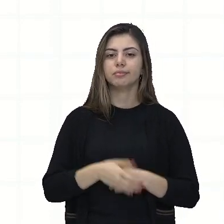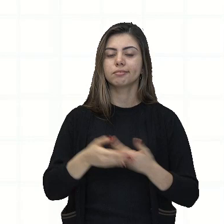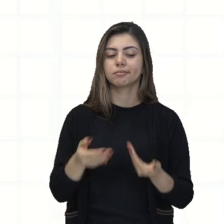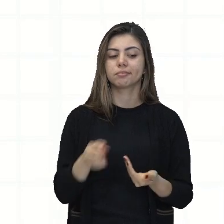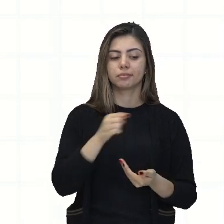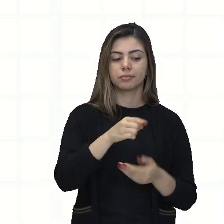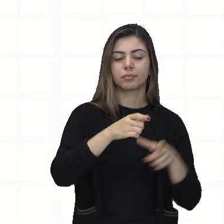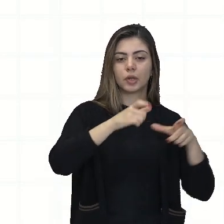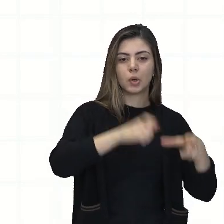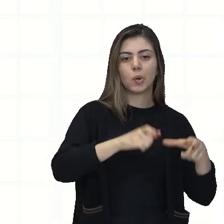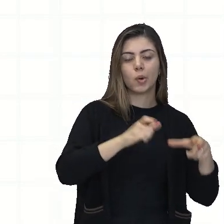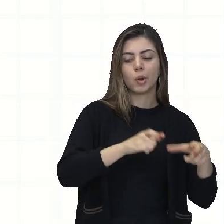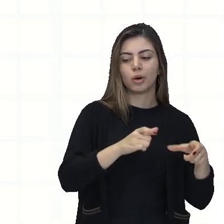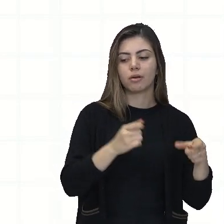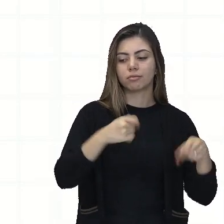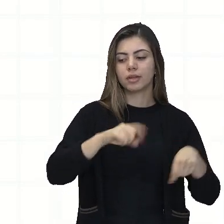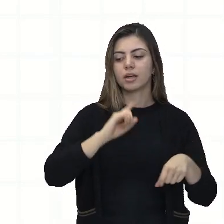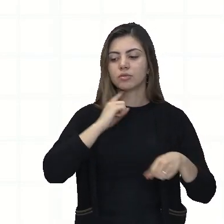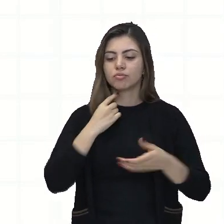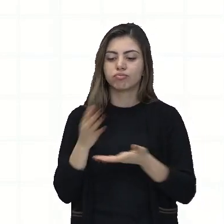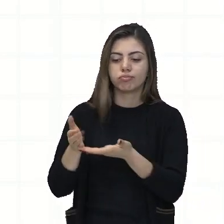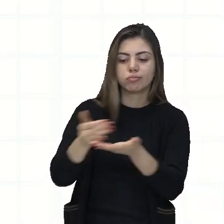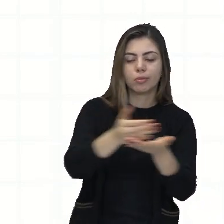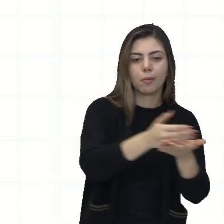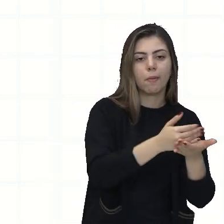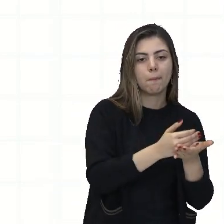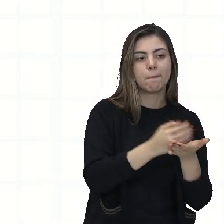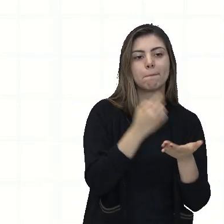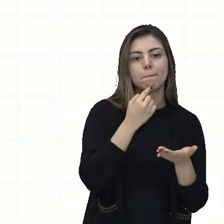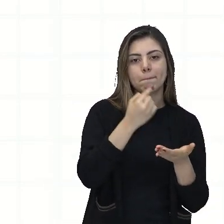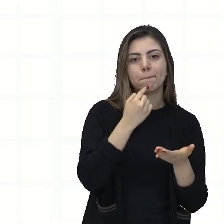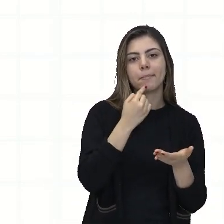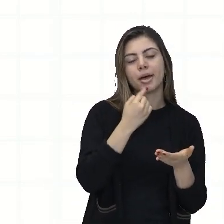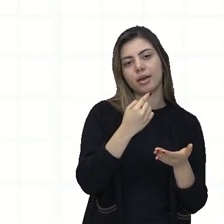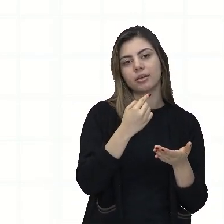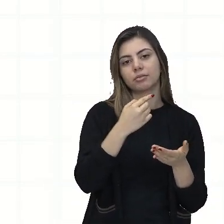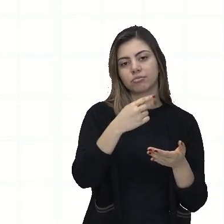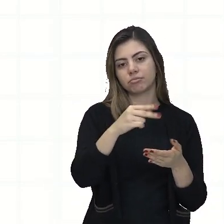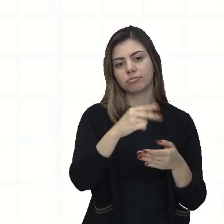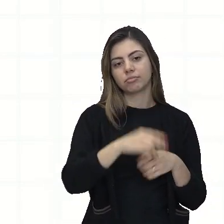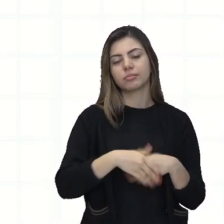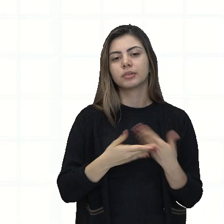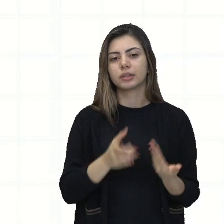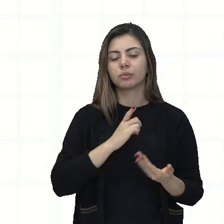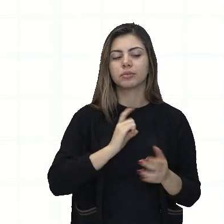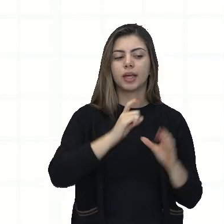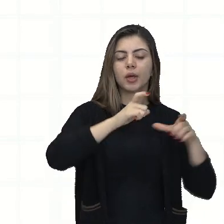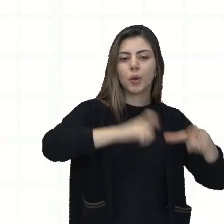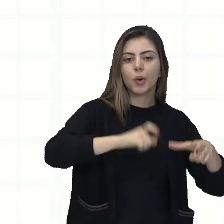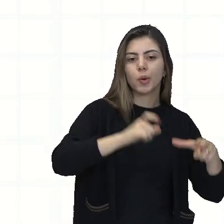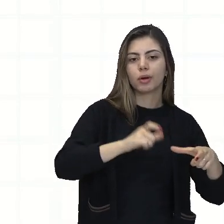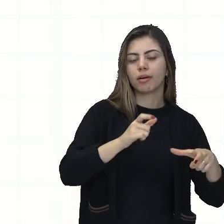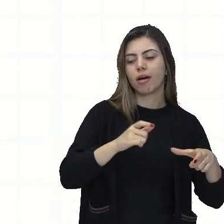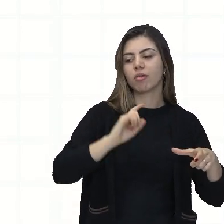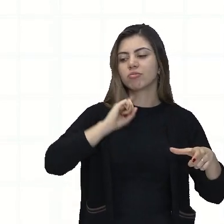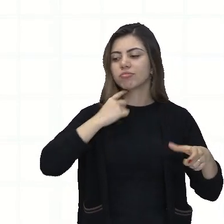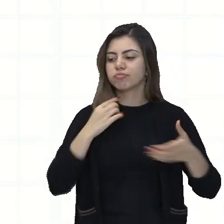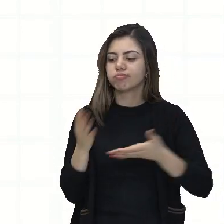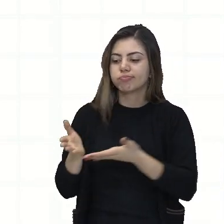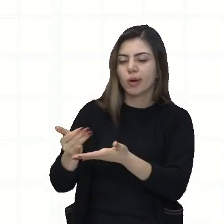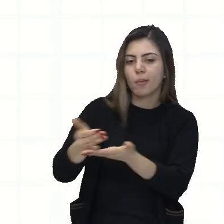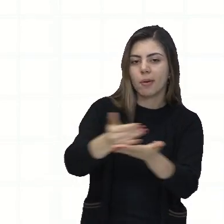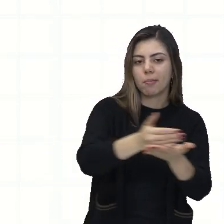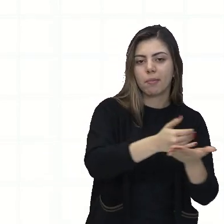fica perto de você. Então, olha lá, eu tenho o ponto de coleta fica perto. No exemplo, temos esse